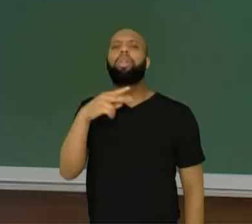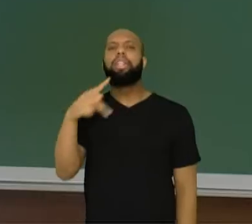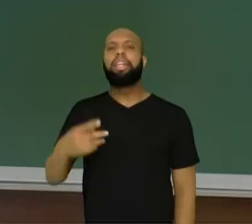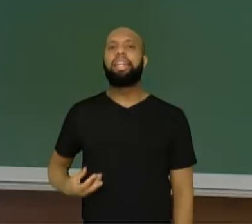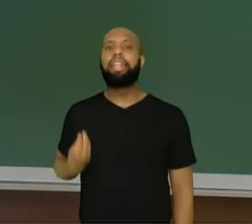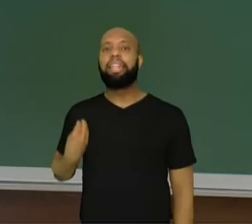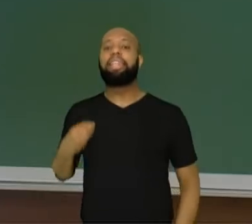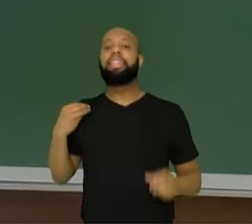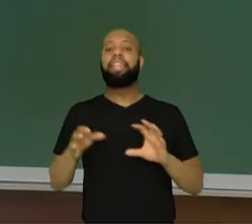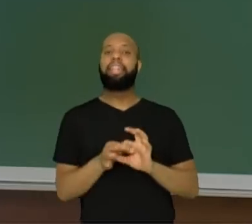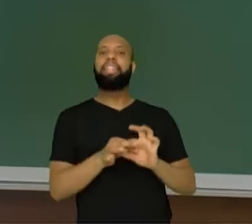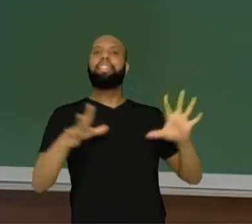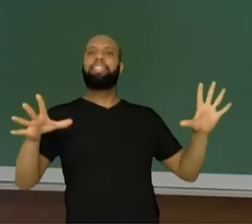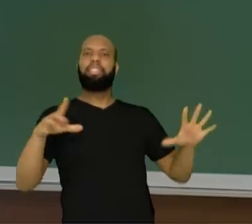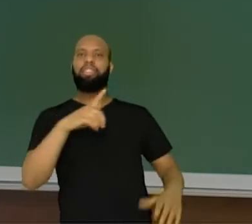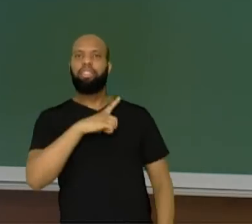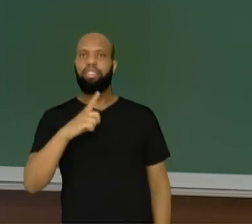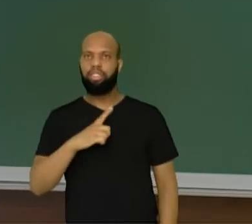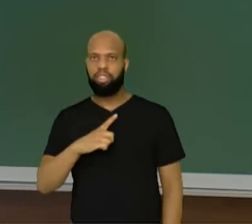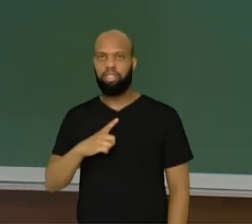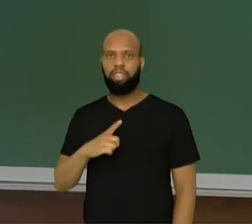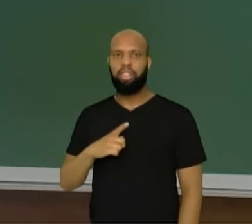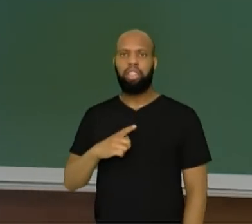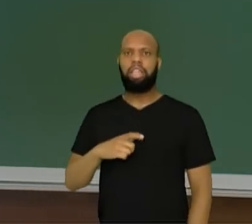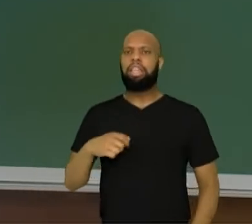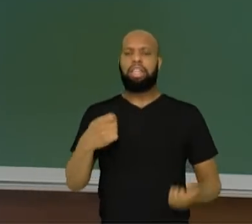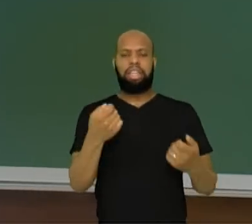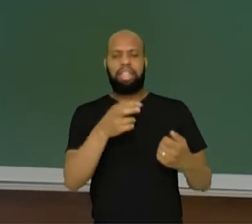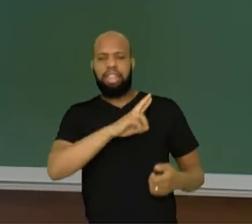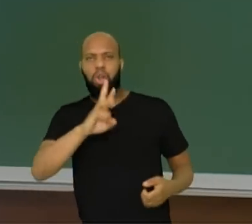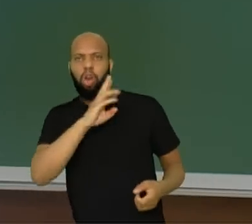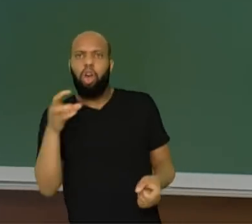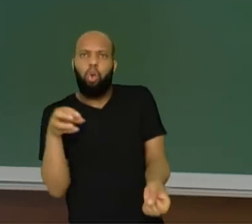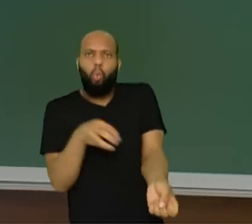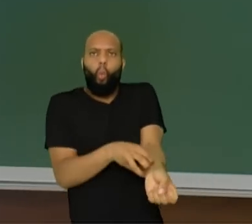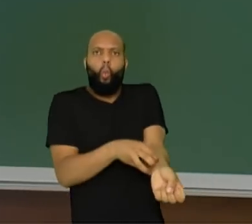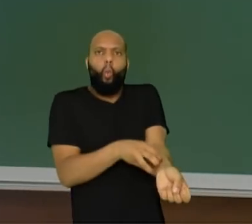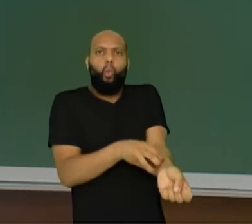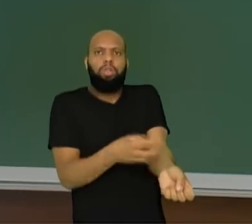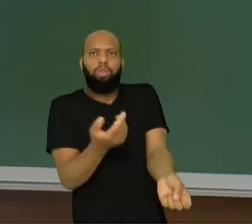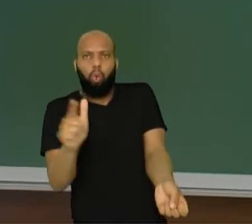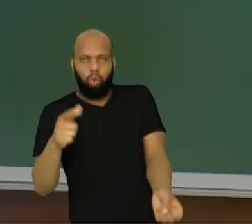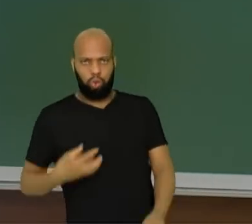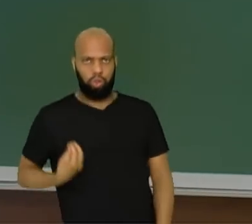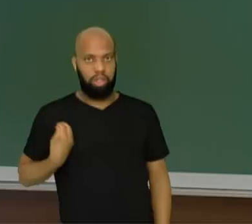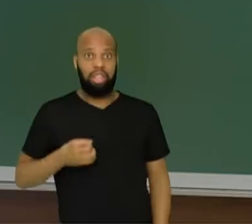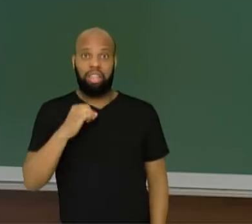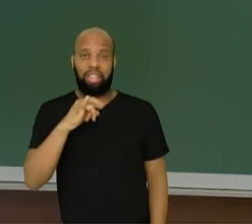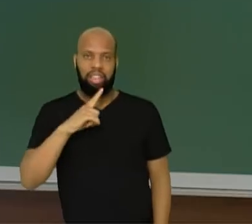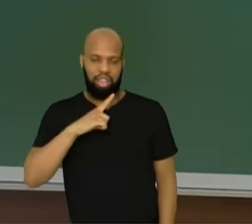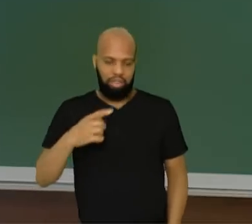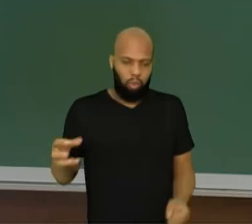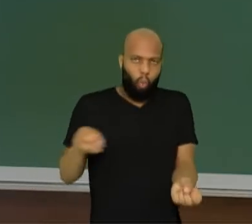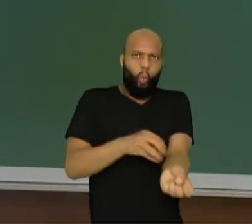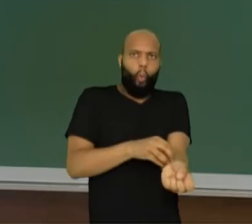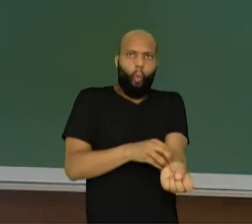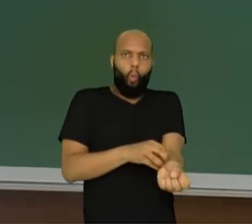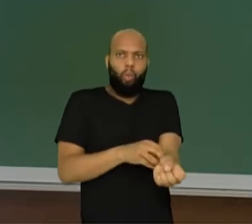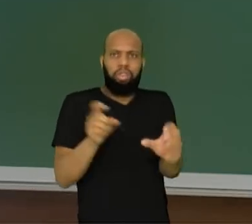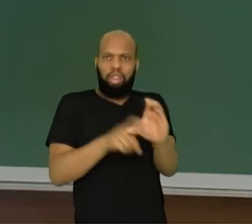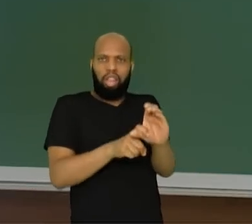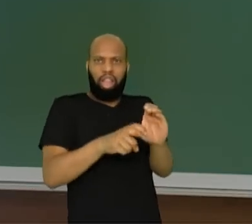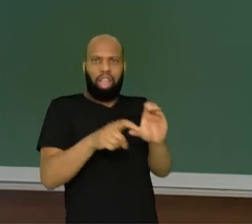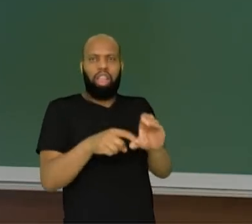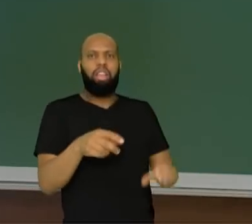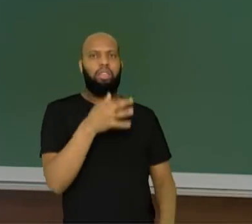vida livre, não estão associados a outro ser vivo. Se ele está associado a uma planta ou